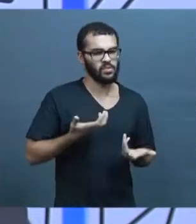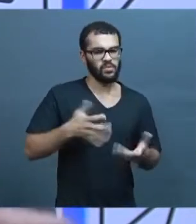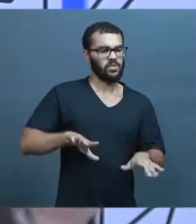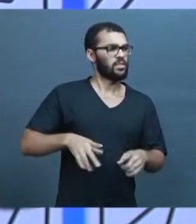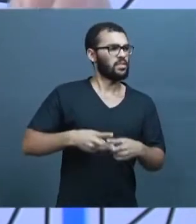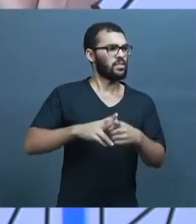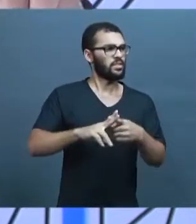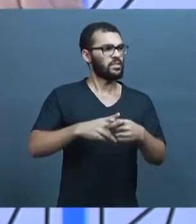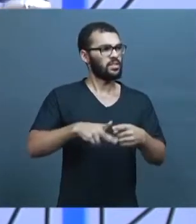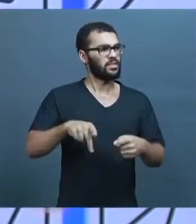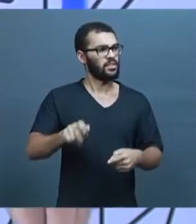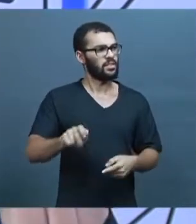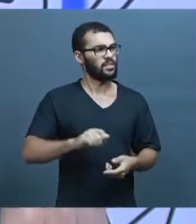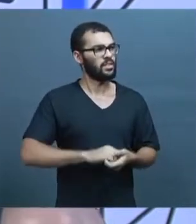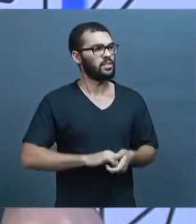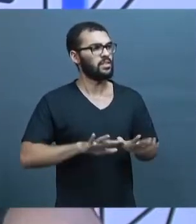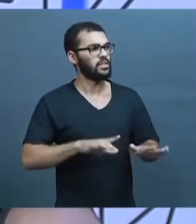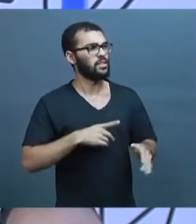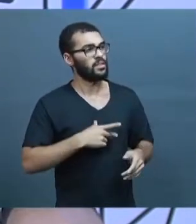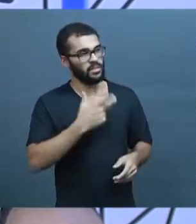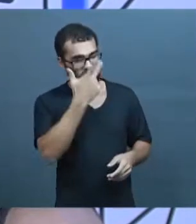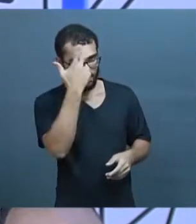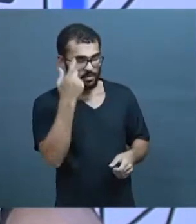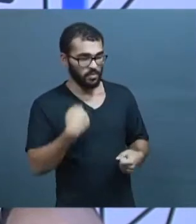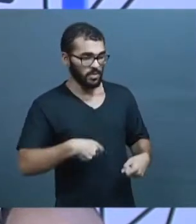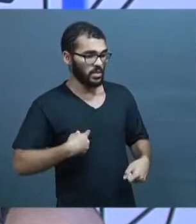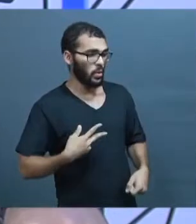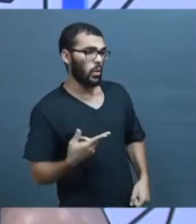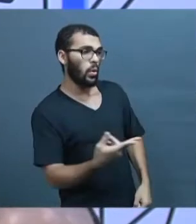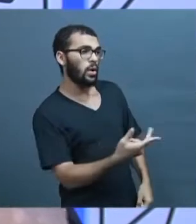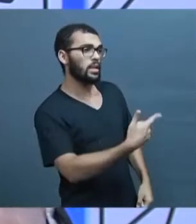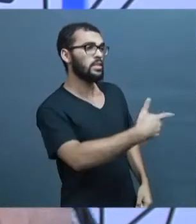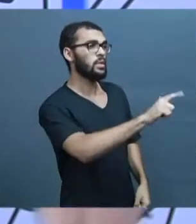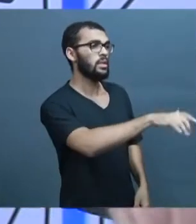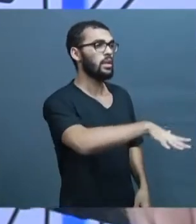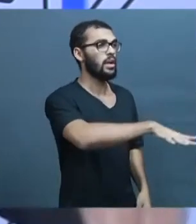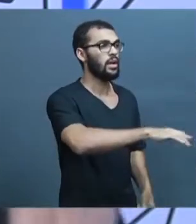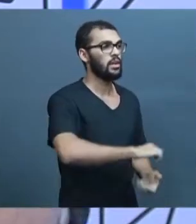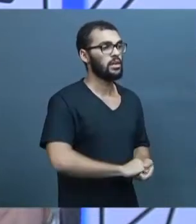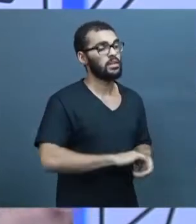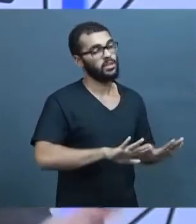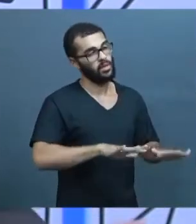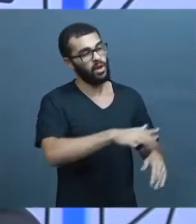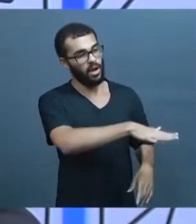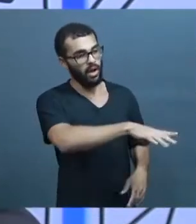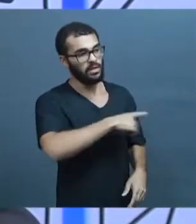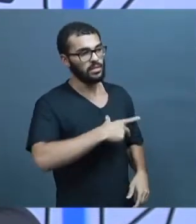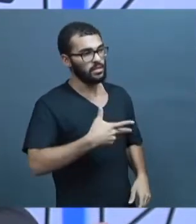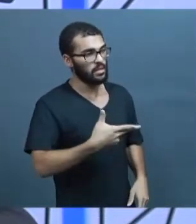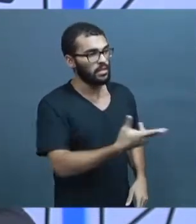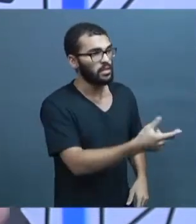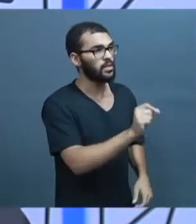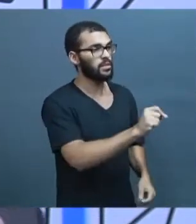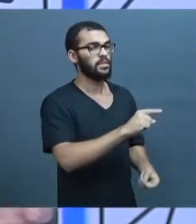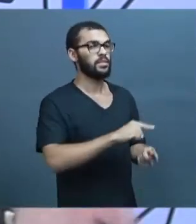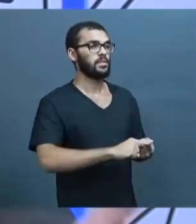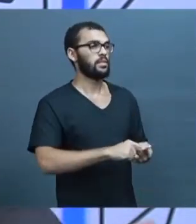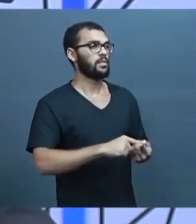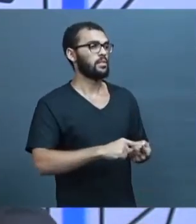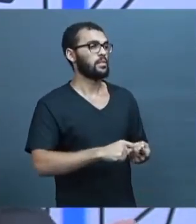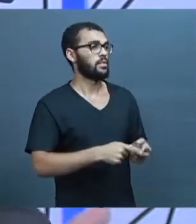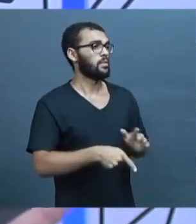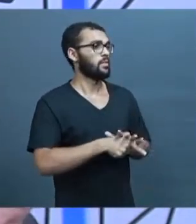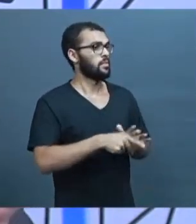Previdência, automaticamente o gasto público tem que cair em outras áreas. E as áreas que serão mais afetadas, obviamente, serão as